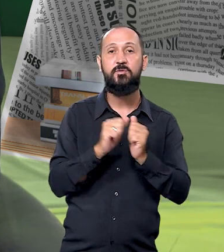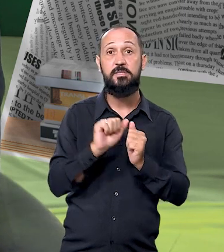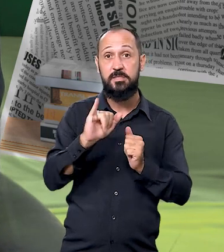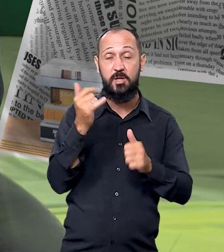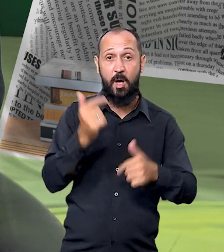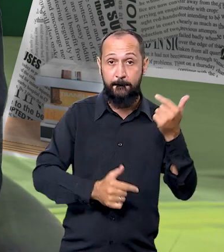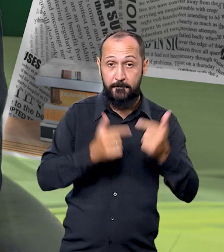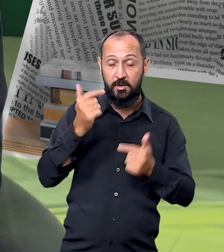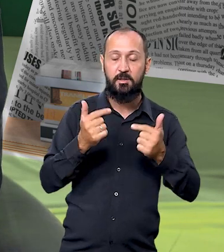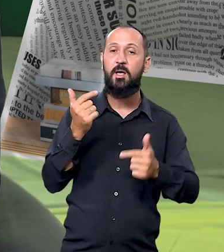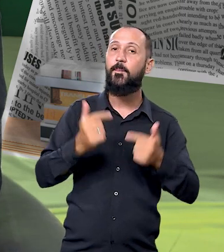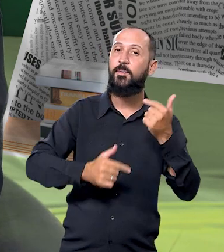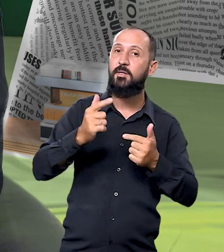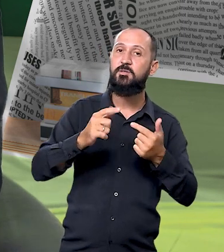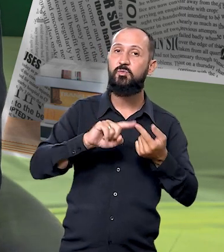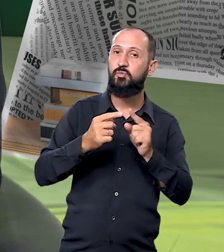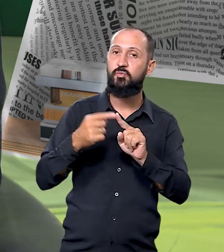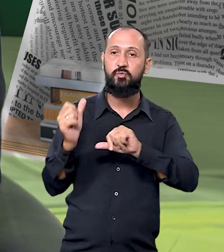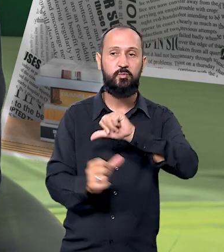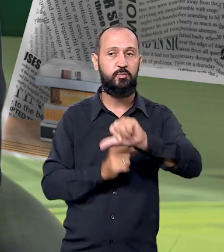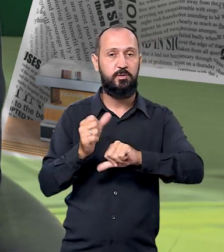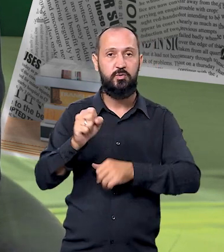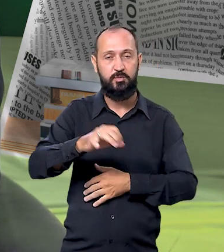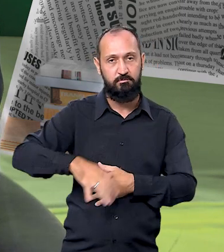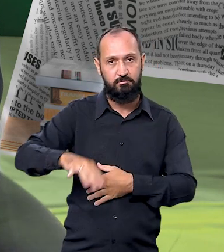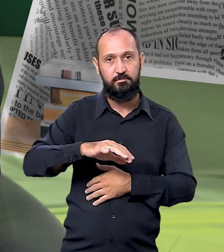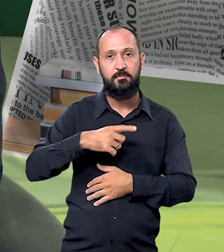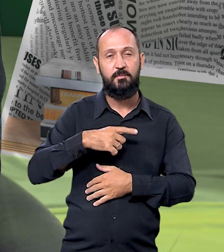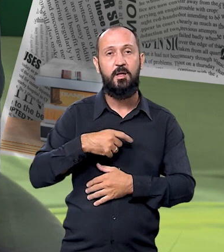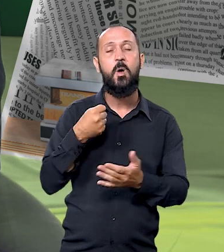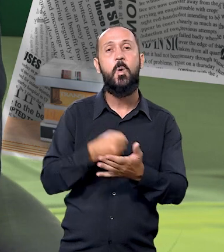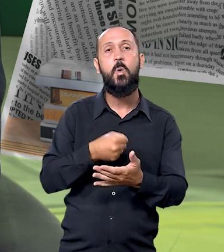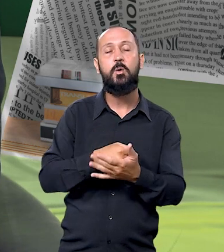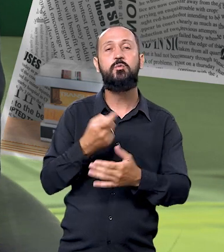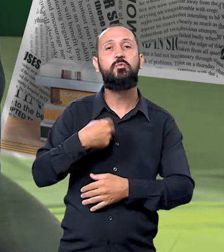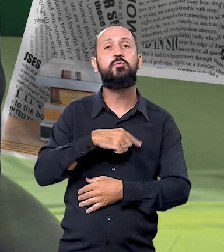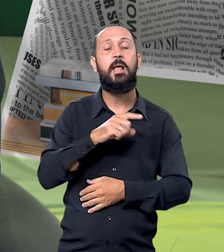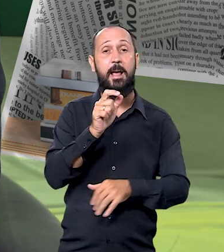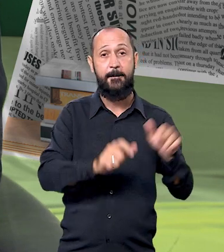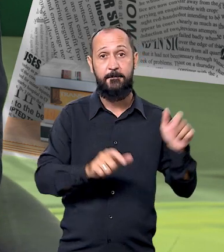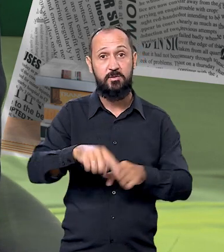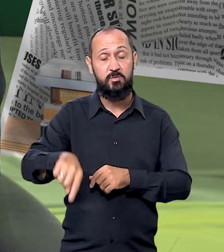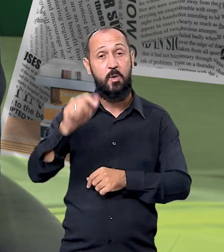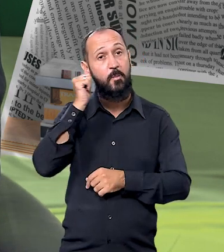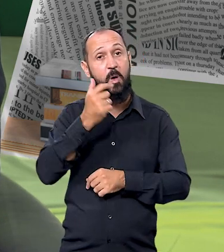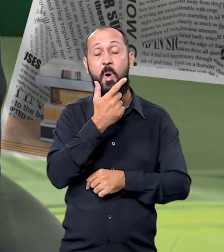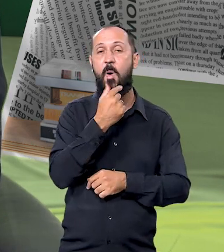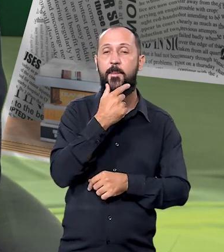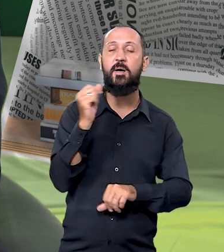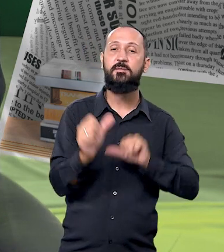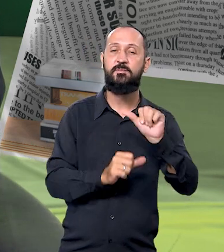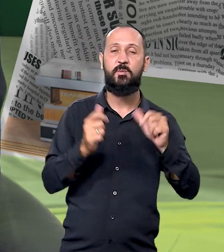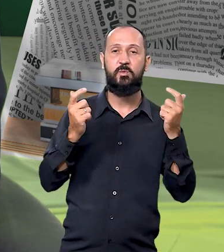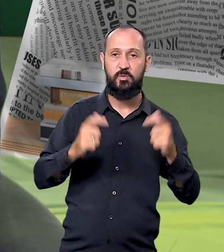que se estão na política e a política é uma ferramenta de transformação social, é um dever de todas as pessoas, mulheres e